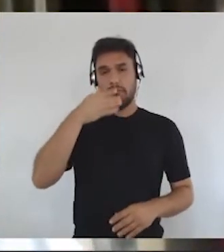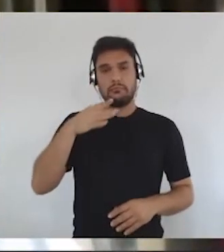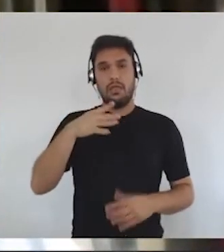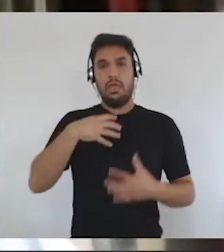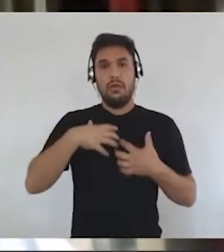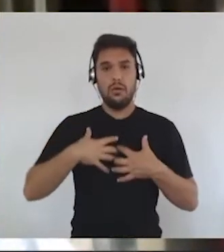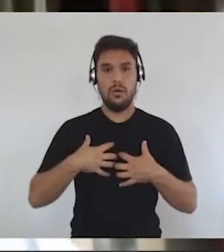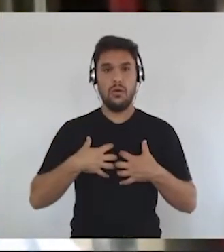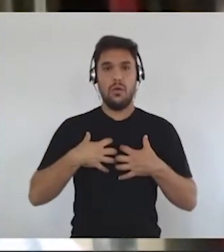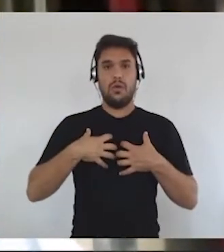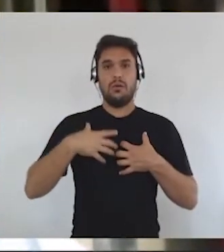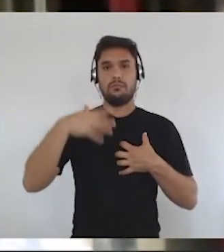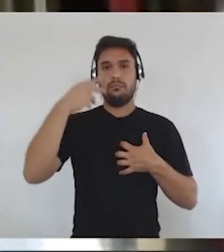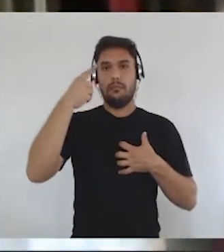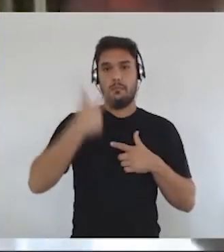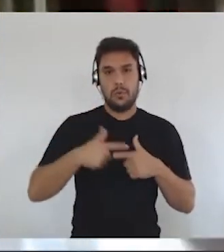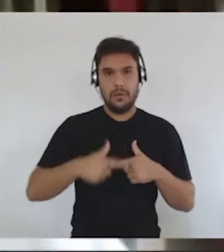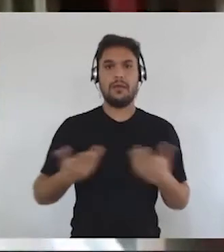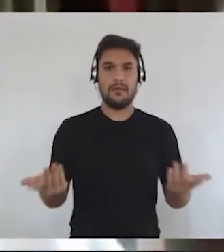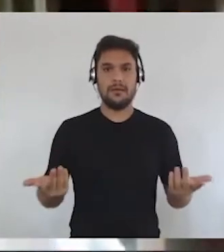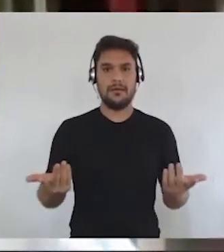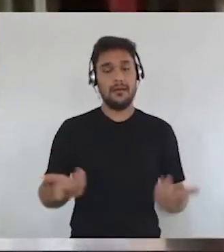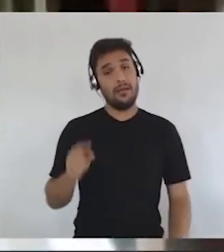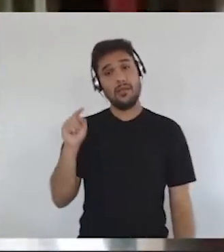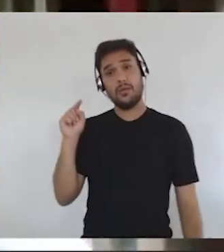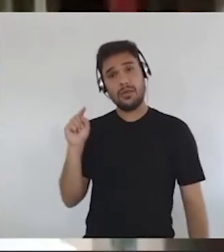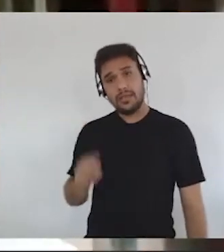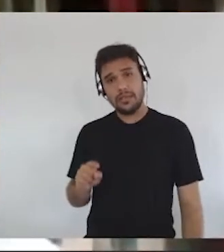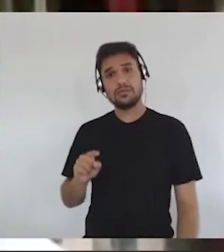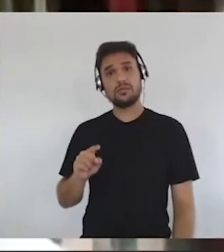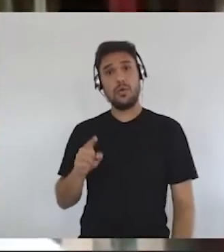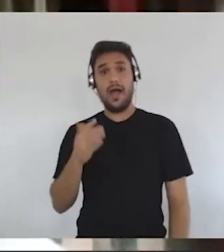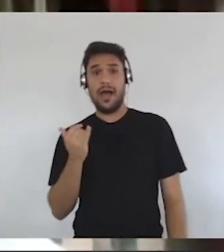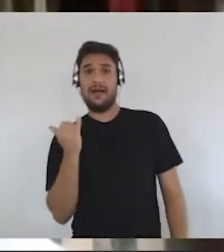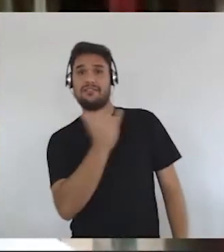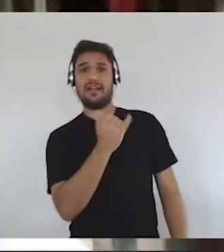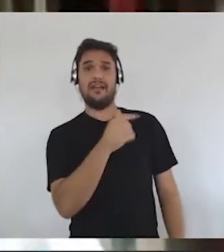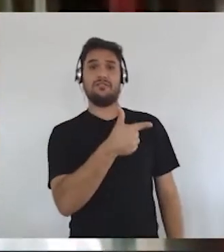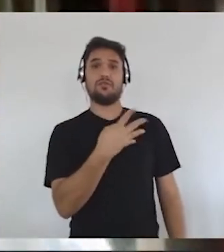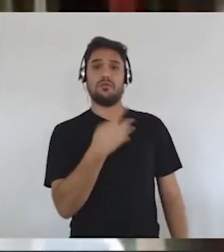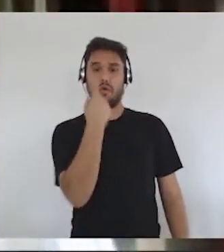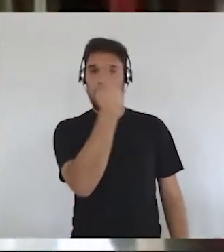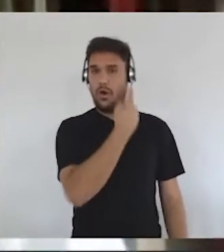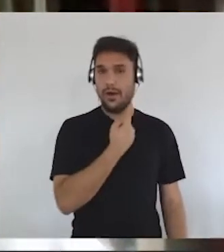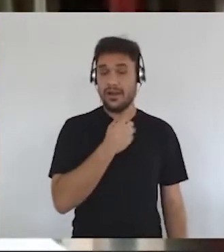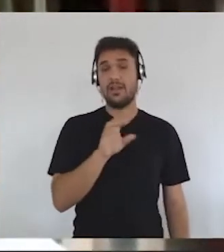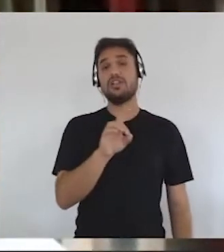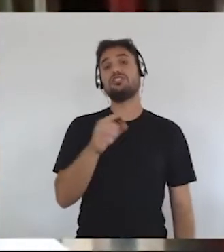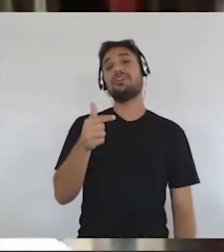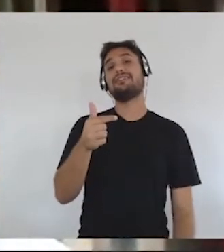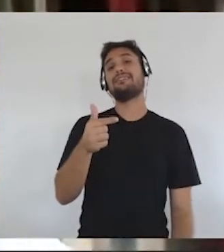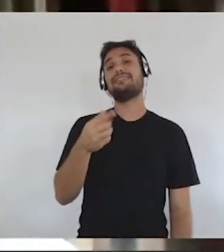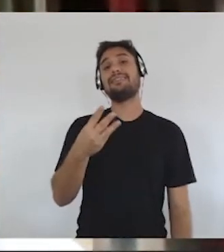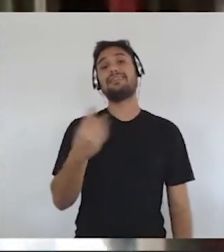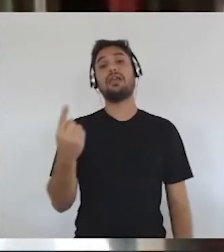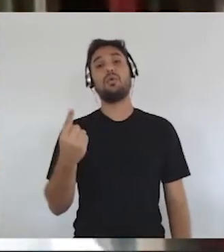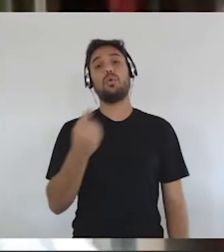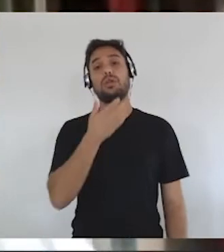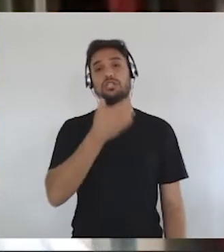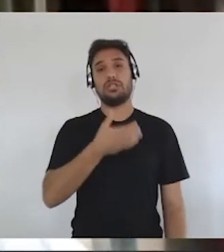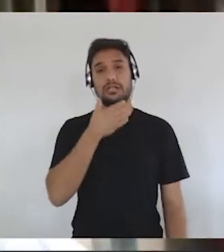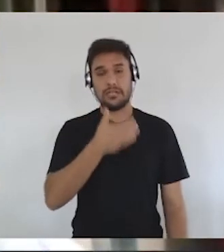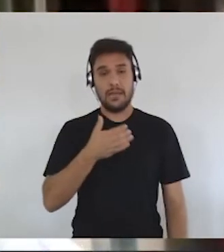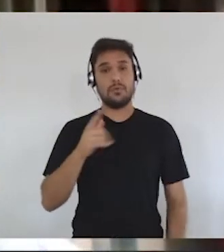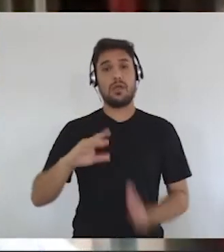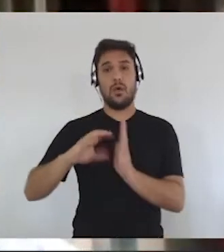isso é o fato. Esse fato é que deveria ser avisado em 24 horas. E do dia 31 de dezembro, o